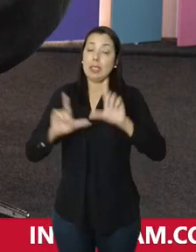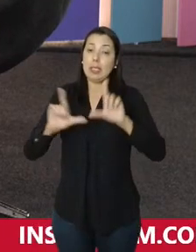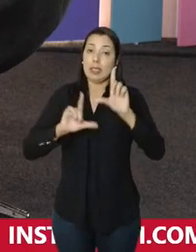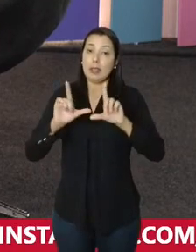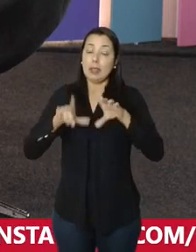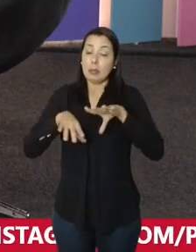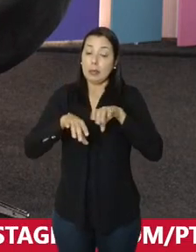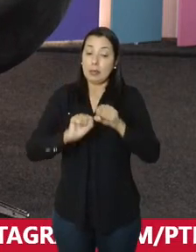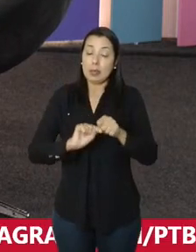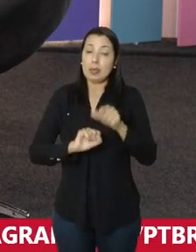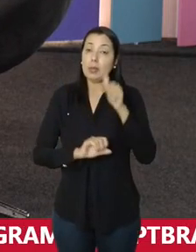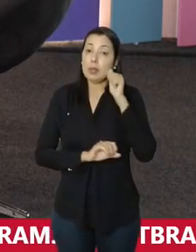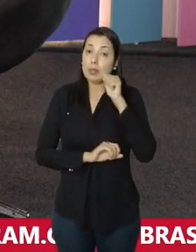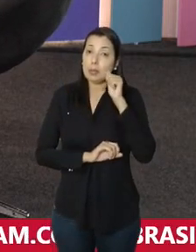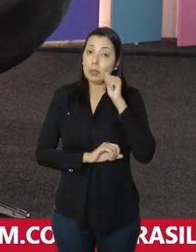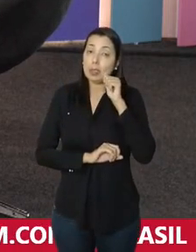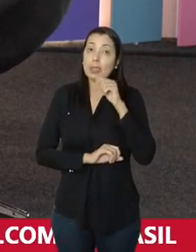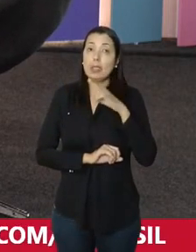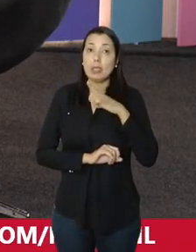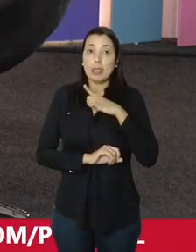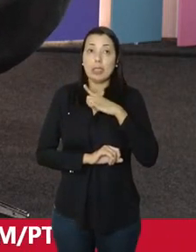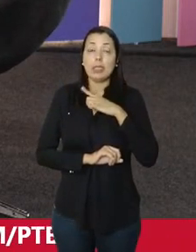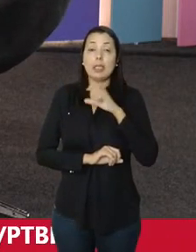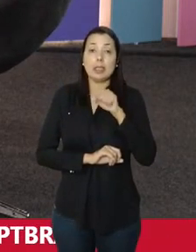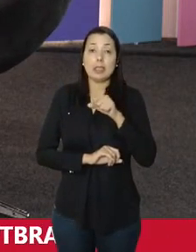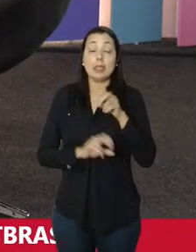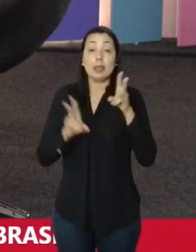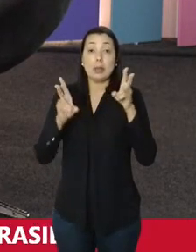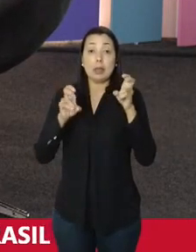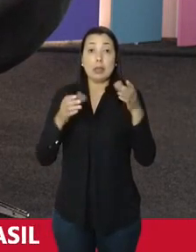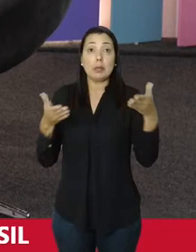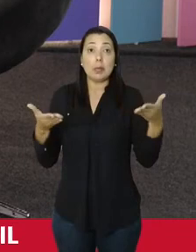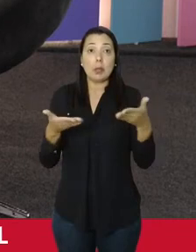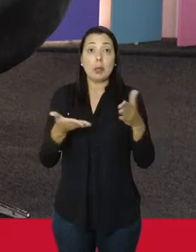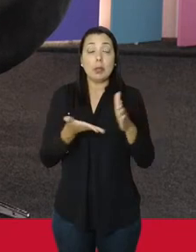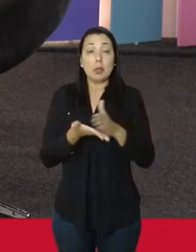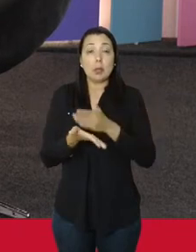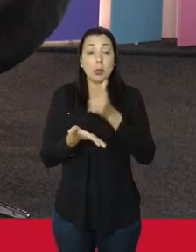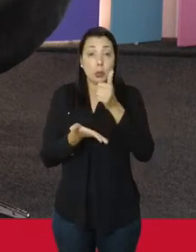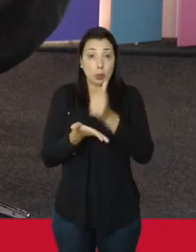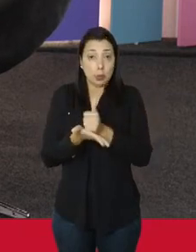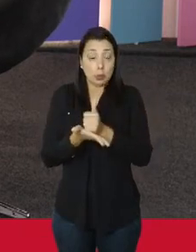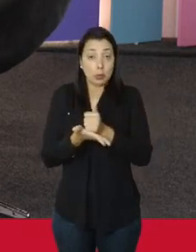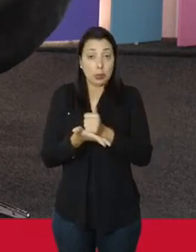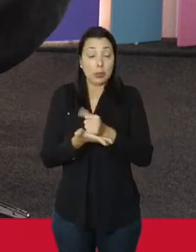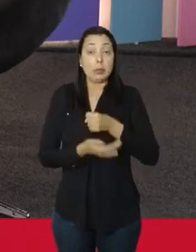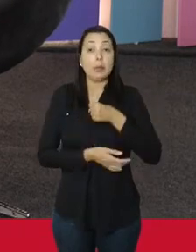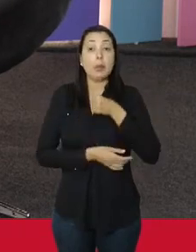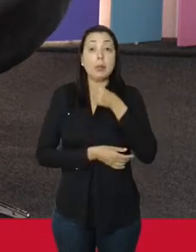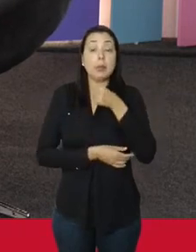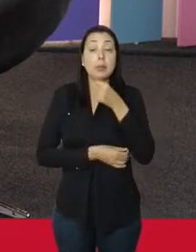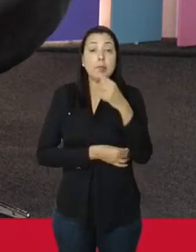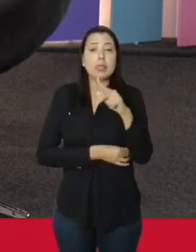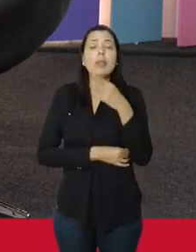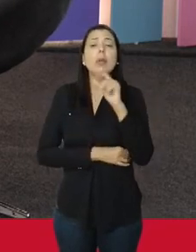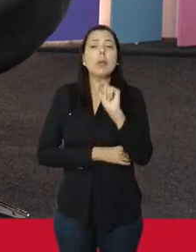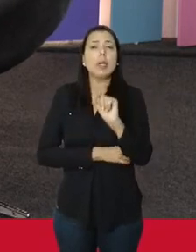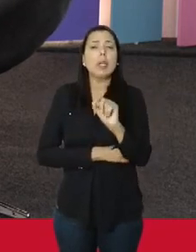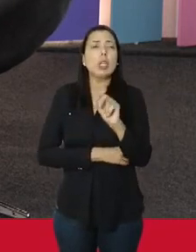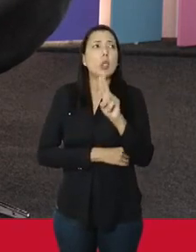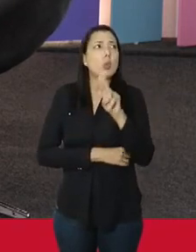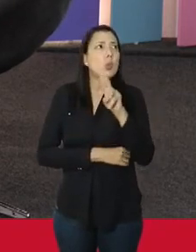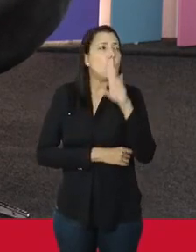para a formação das mulheres. Eu tenho uma aspas aqui do momento do golpe, em que uma entrevista a senhora disse que